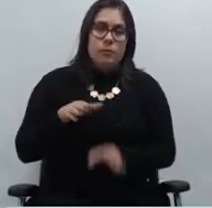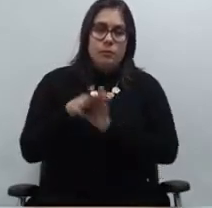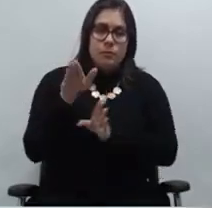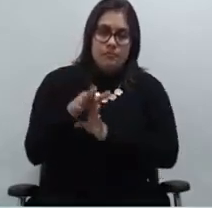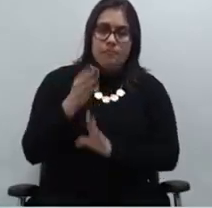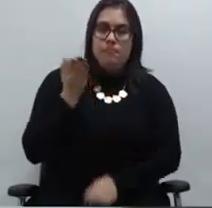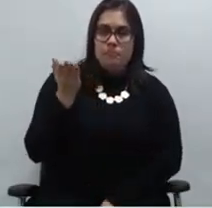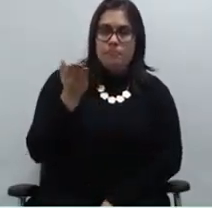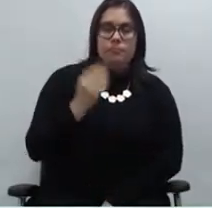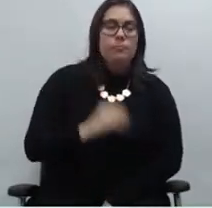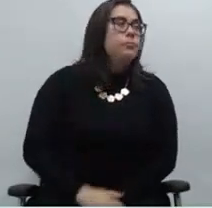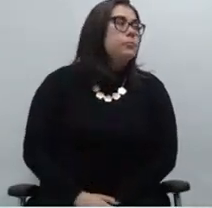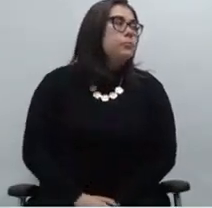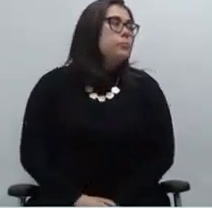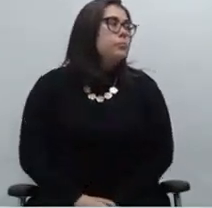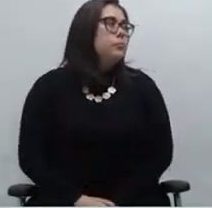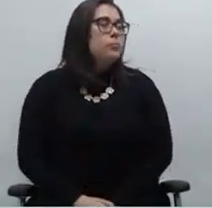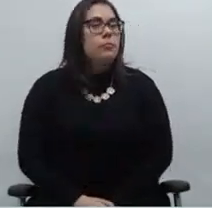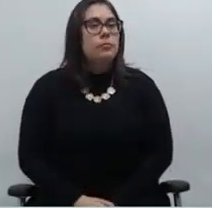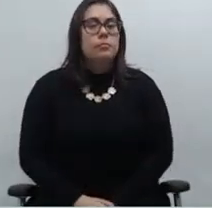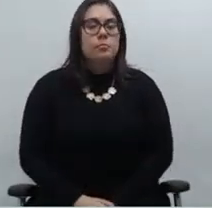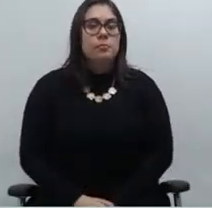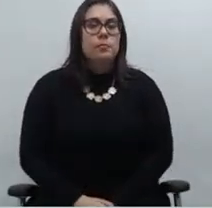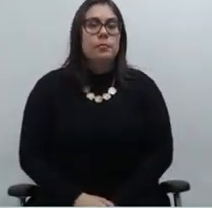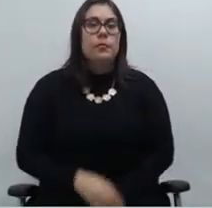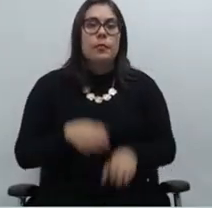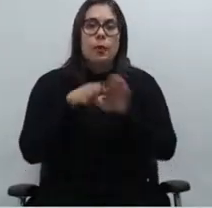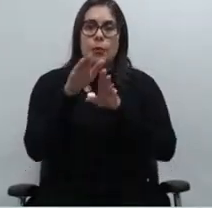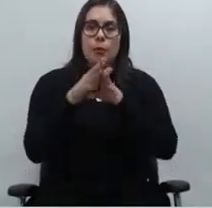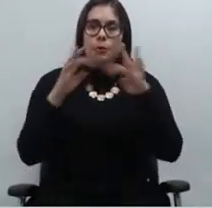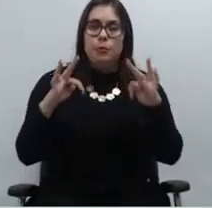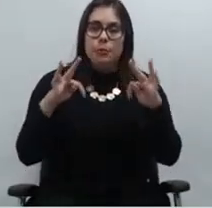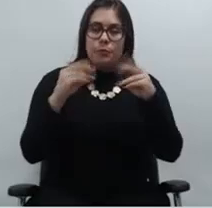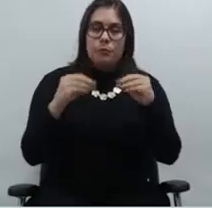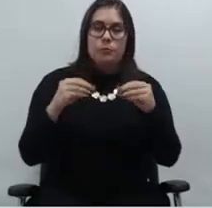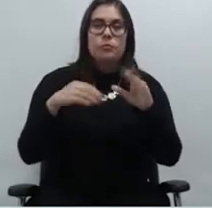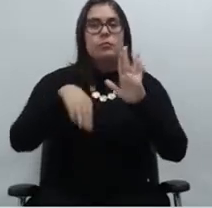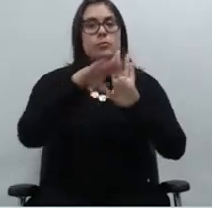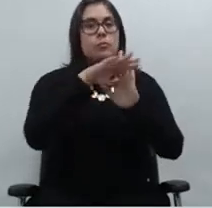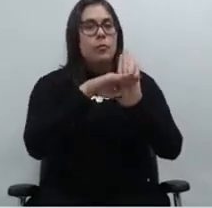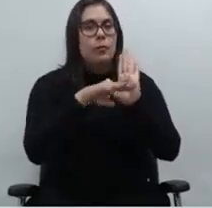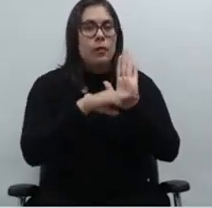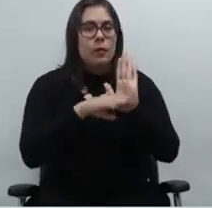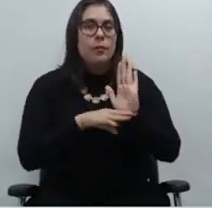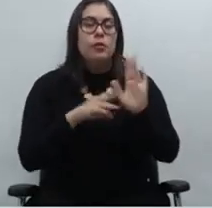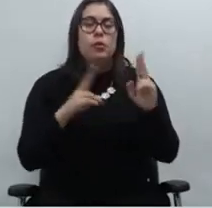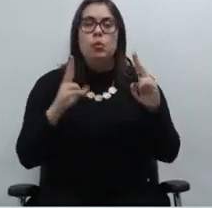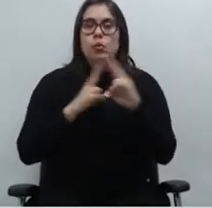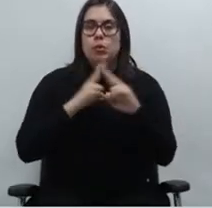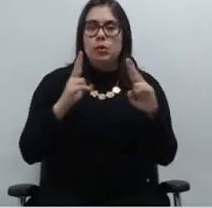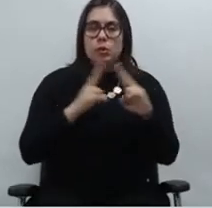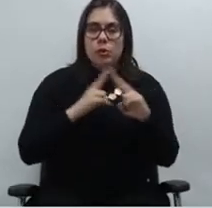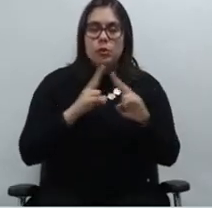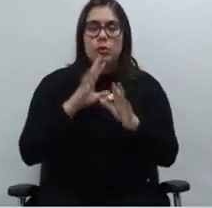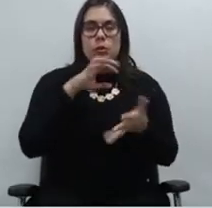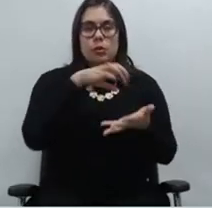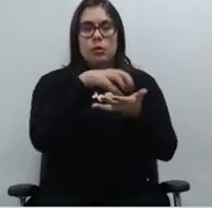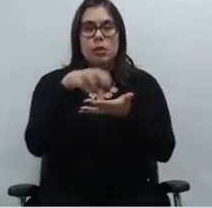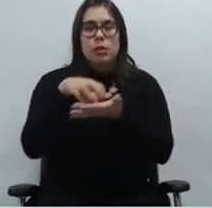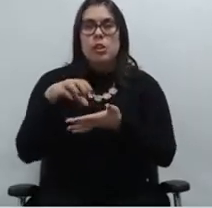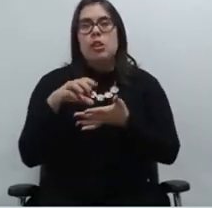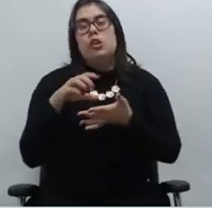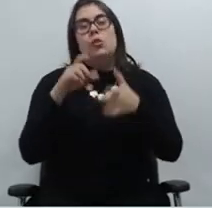palavra. Senhoras conselheiras, senhores conselheiros, trata-se de procedimento contendo a lista emergencial das unidades de